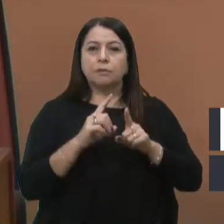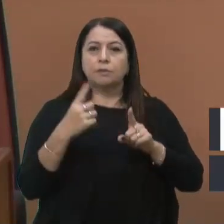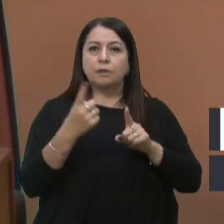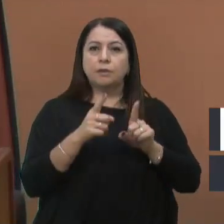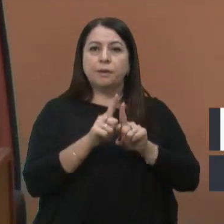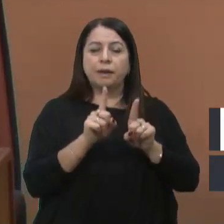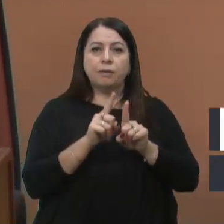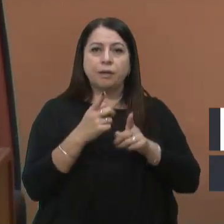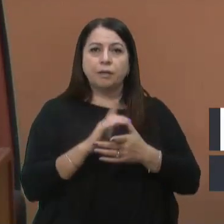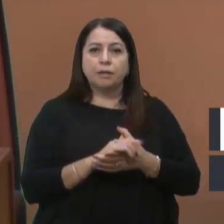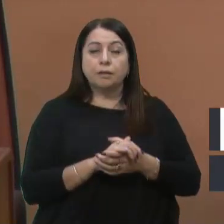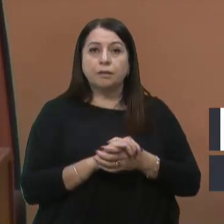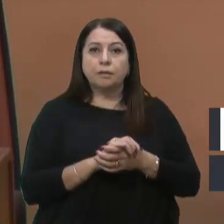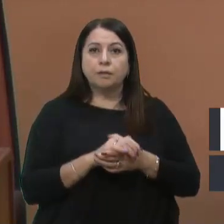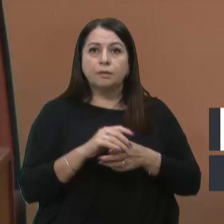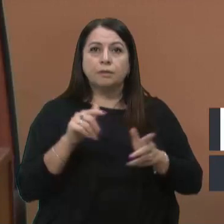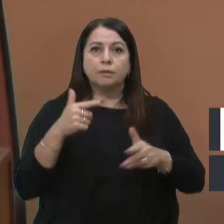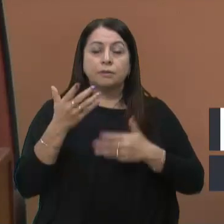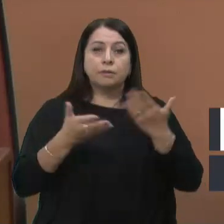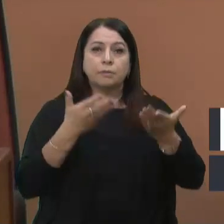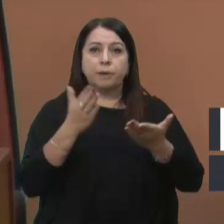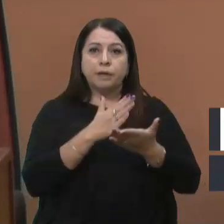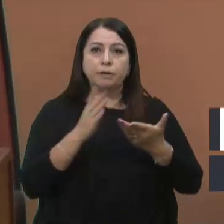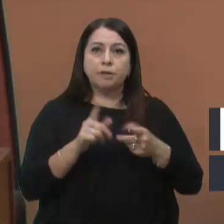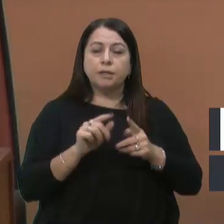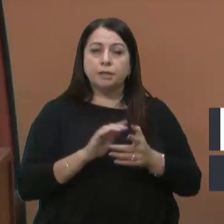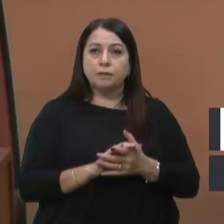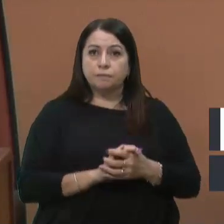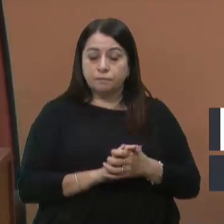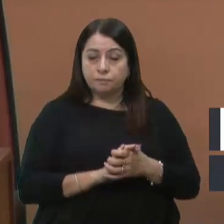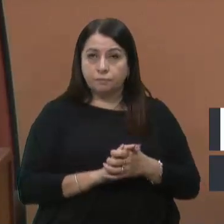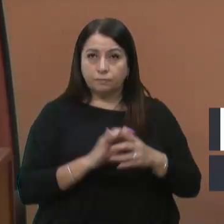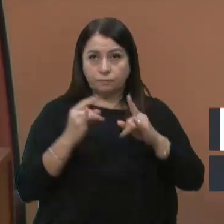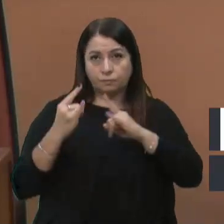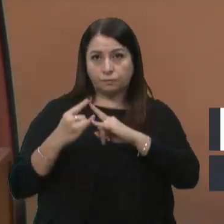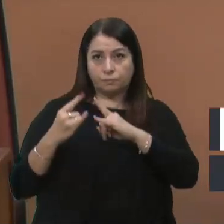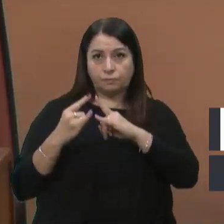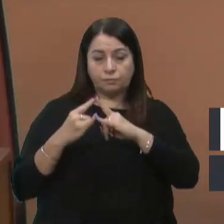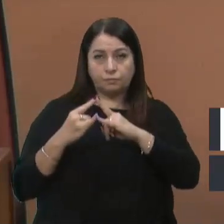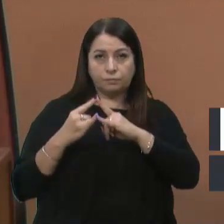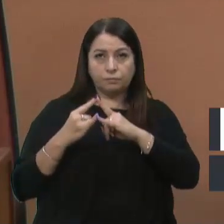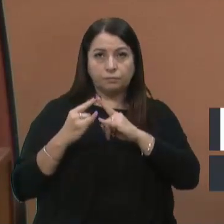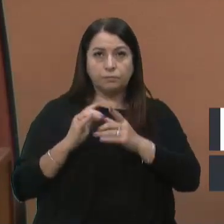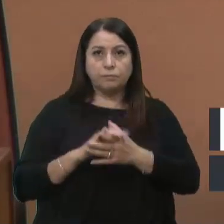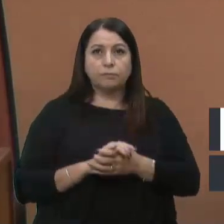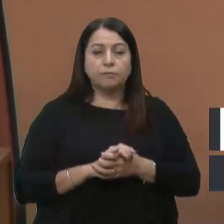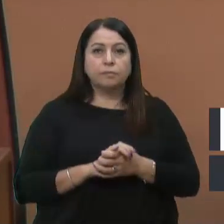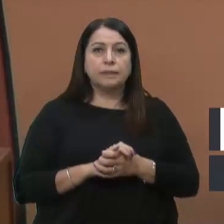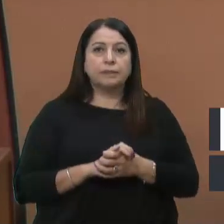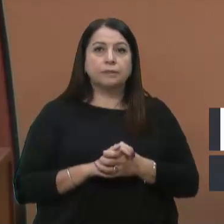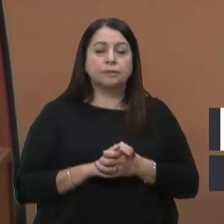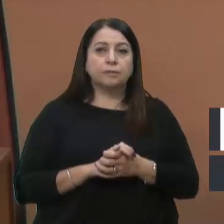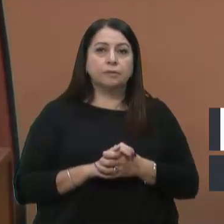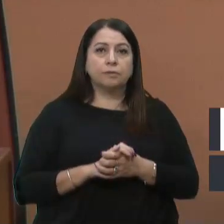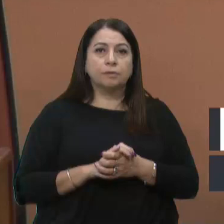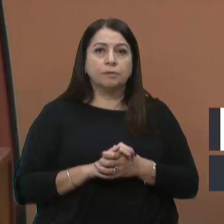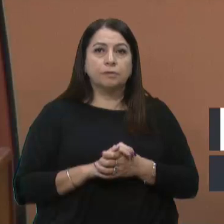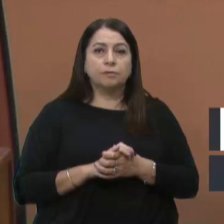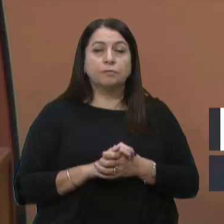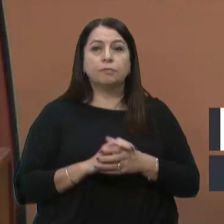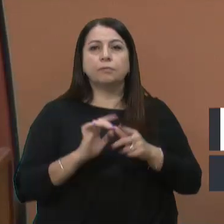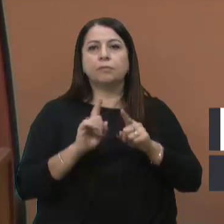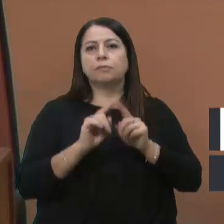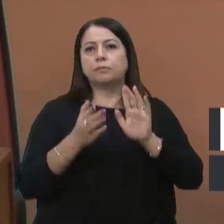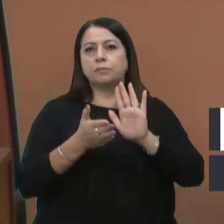extrema importância este serviços por estas estes instituições religiosas mas